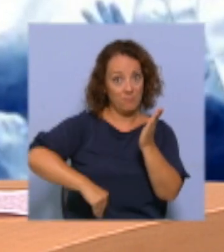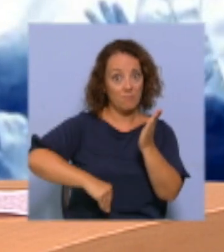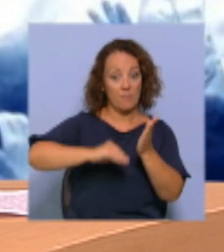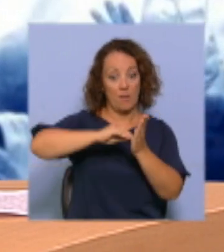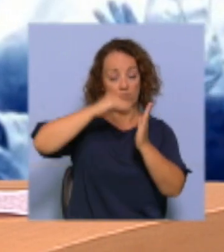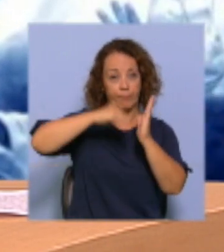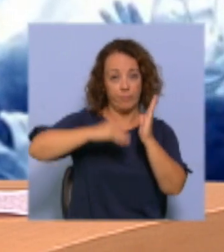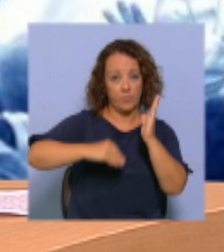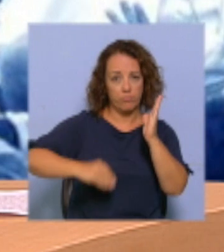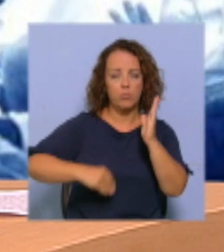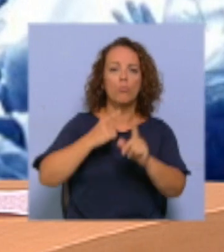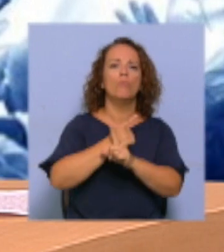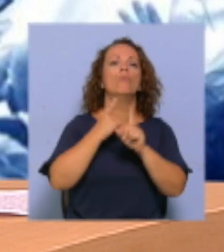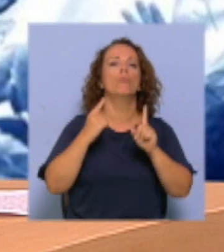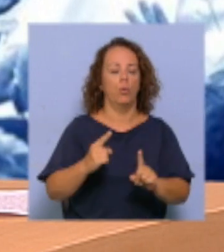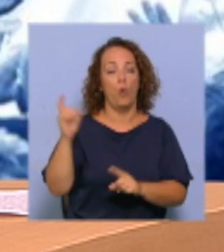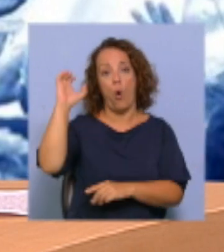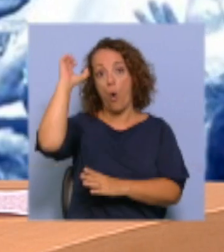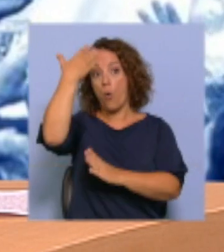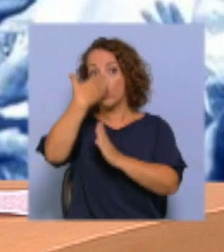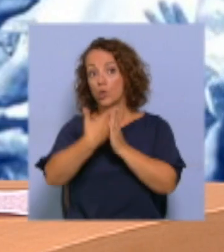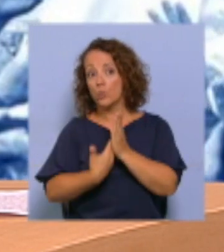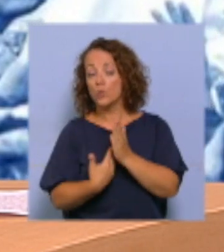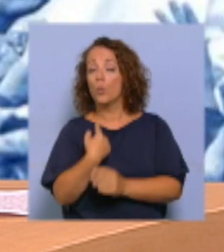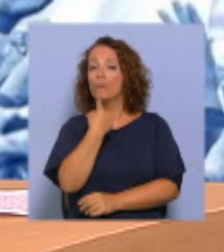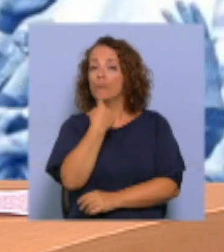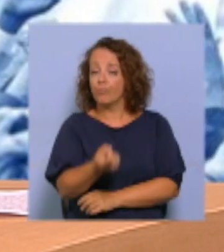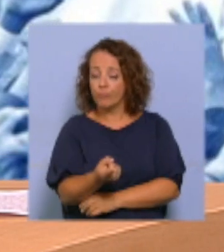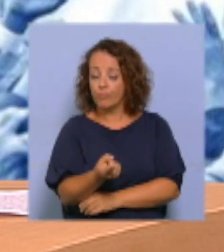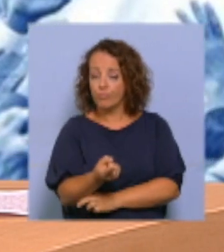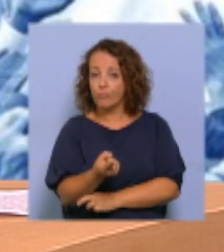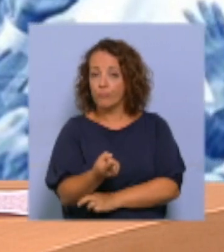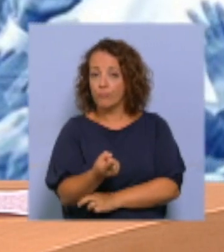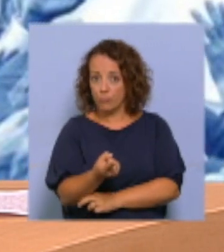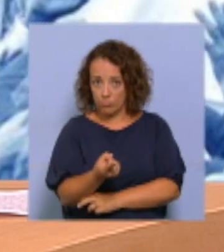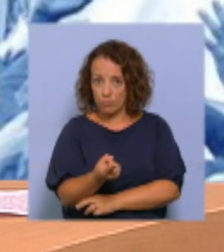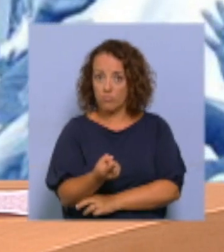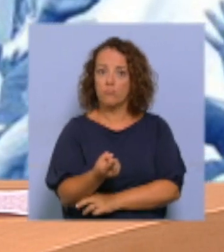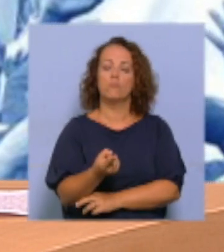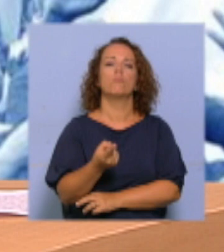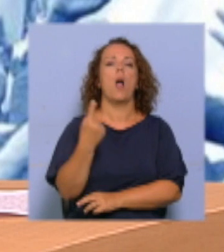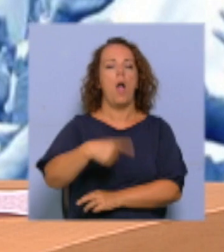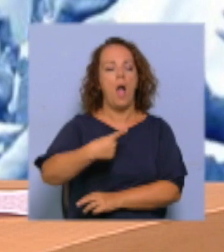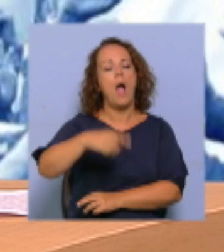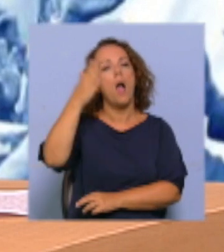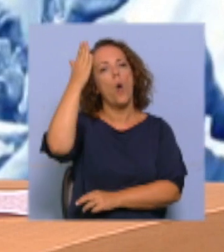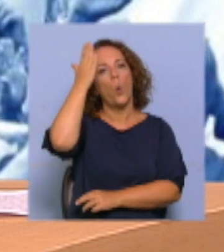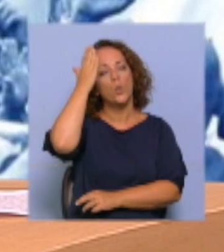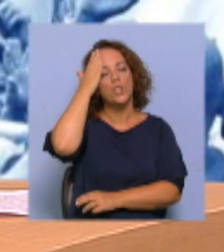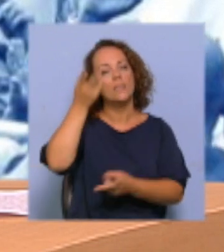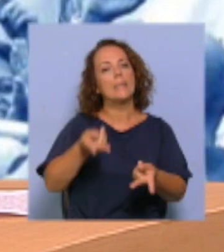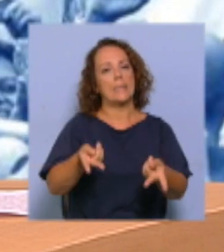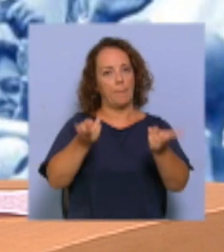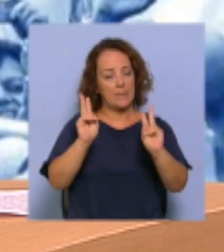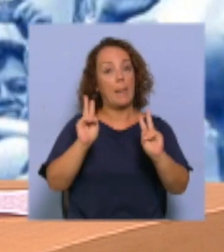dado que a nossa Constituição prevê a liberdade de consciência, embora